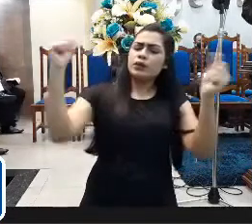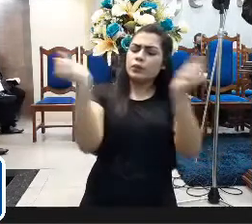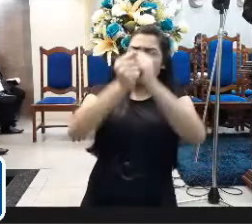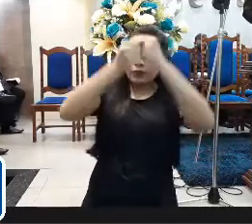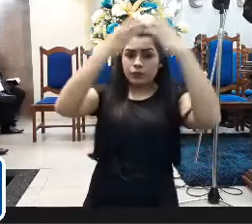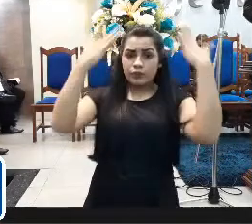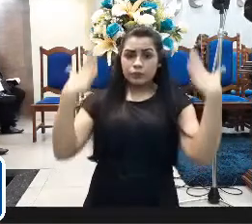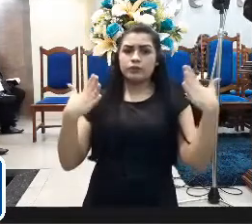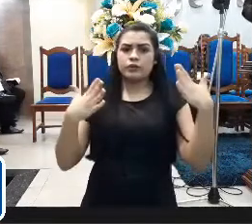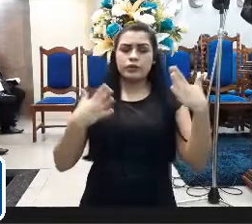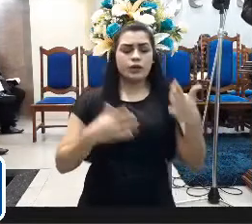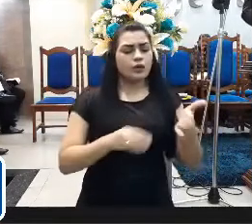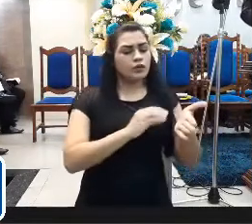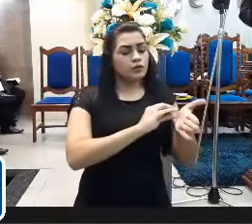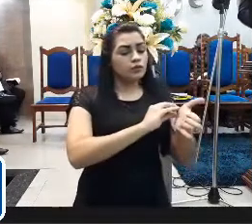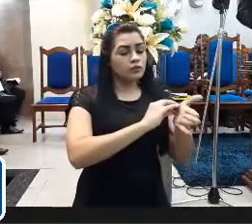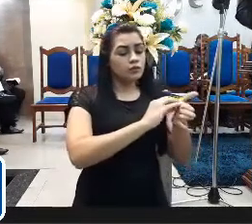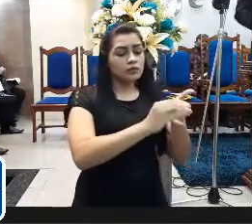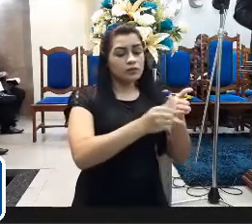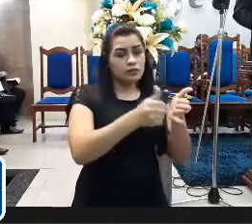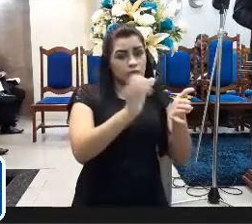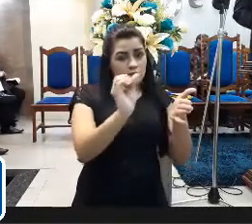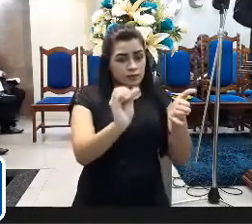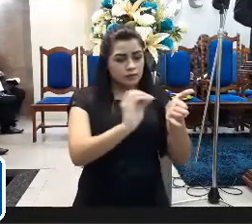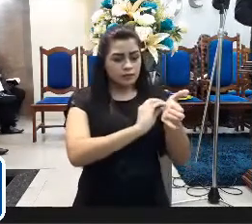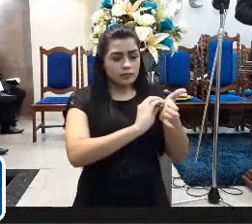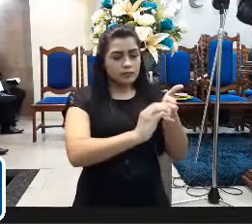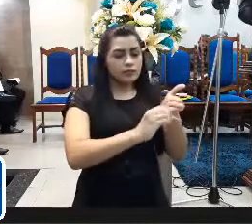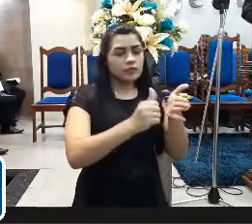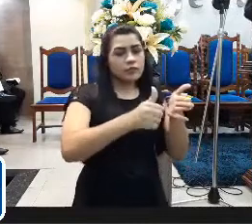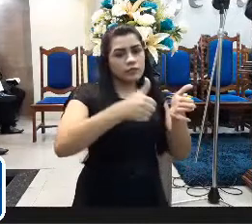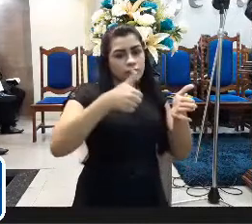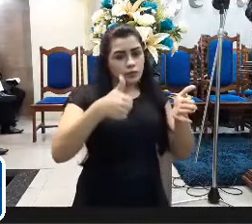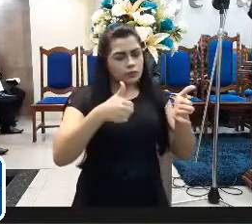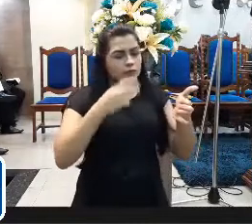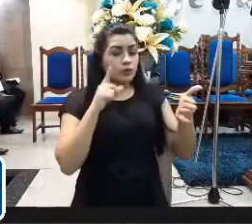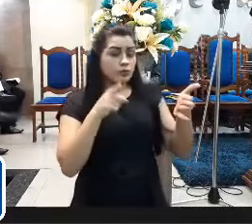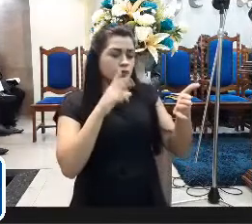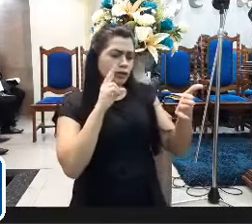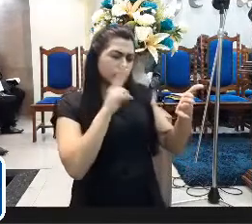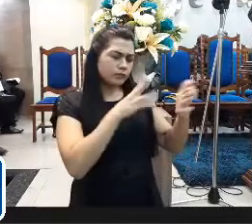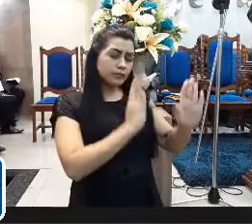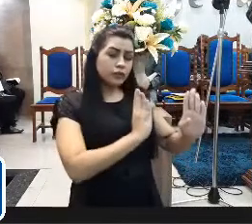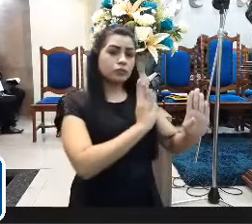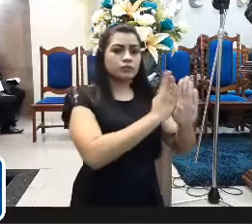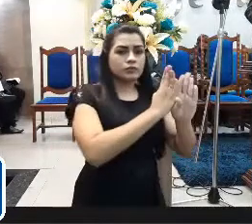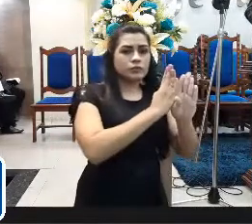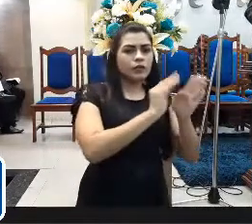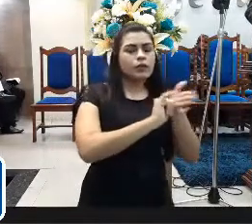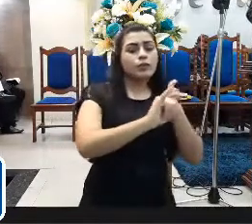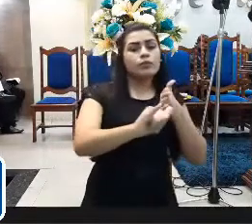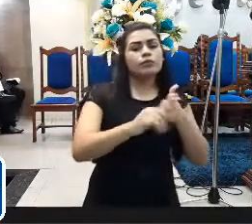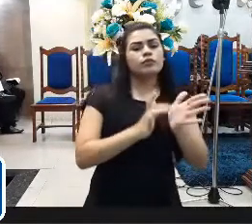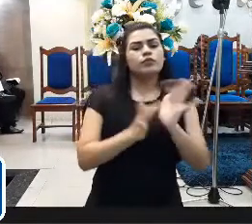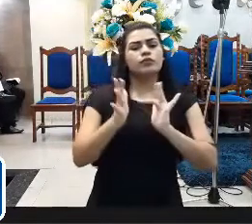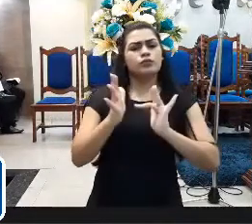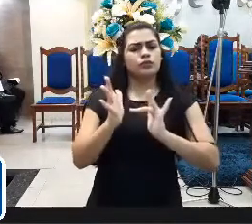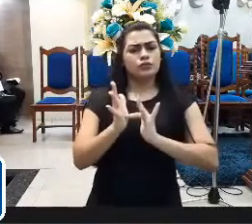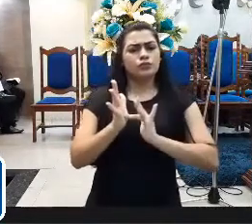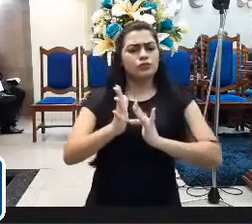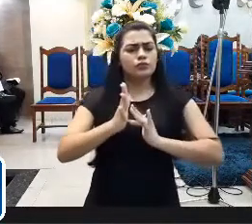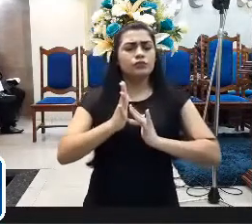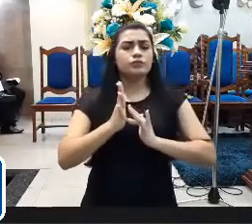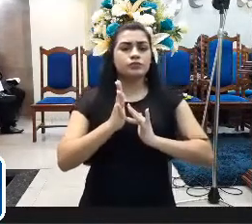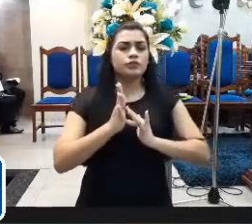10, 11, você vai encontrar isto, não é? Dizendo que Jesus enfrentou sofrimentos, glória a Deus,